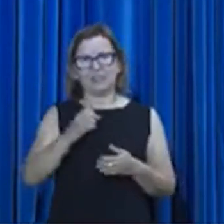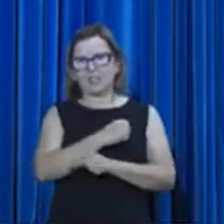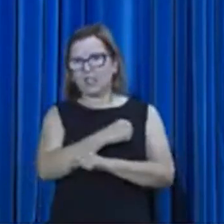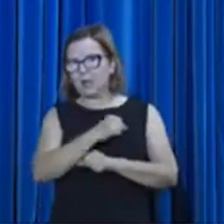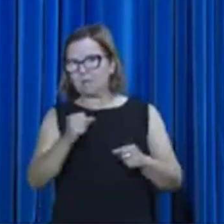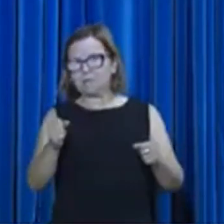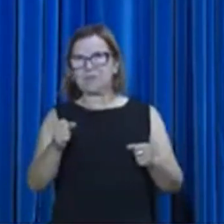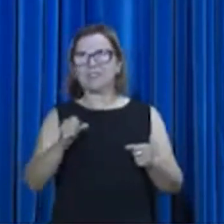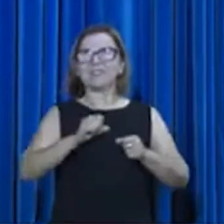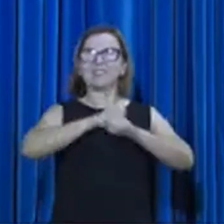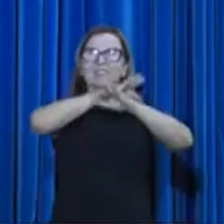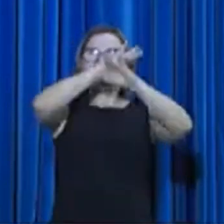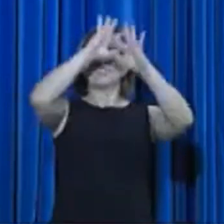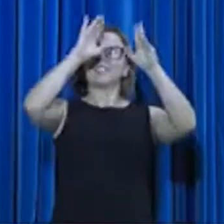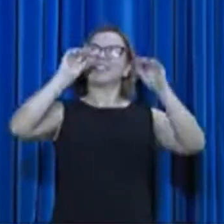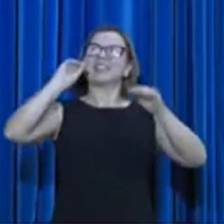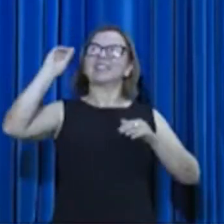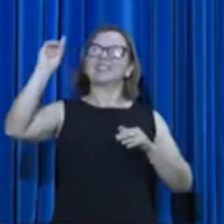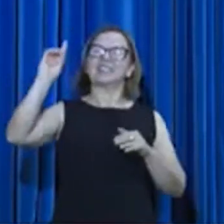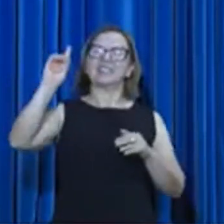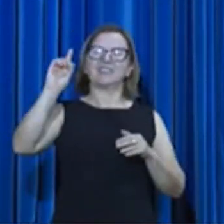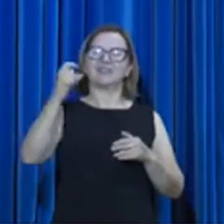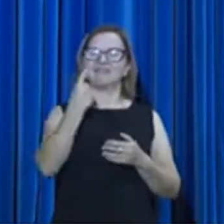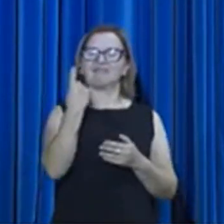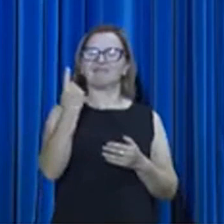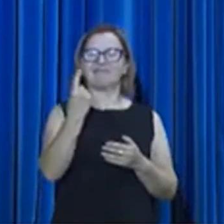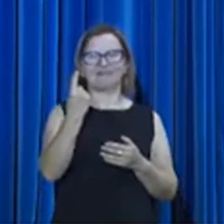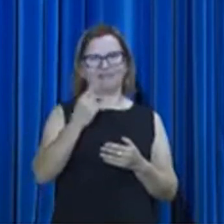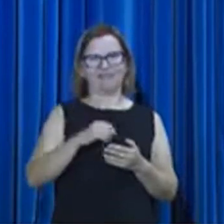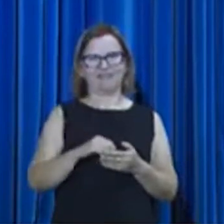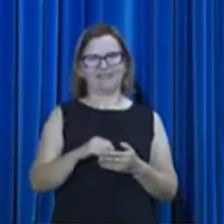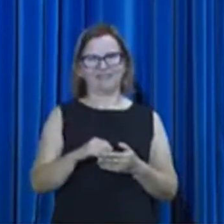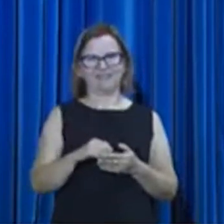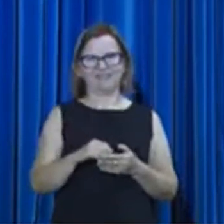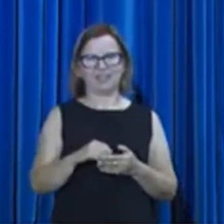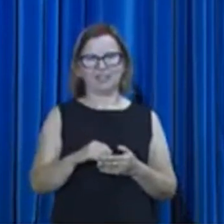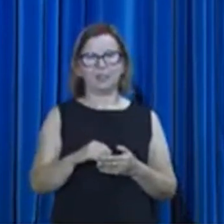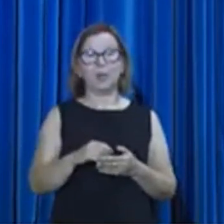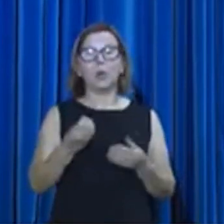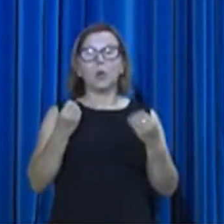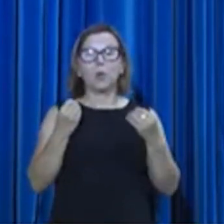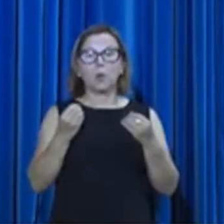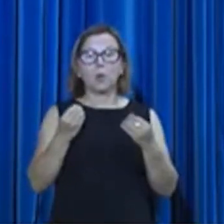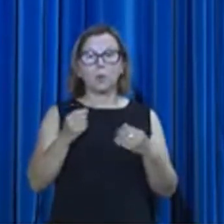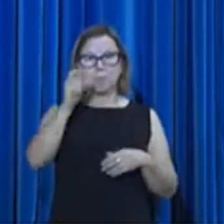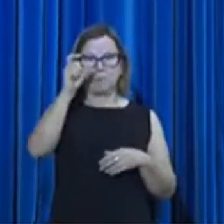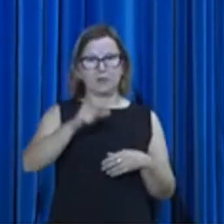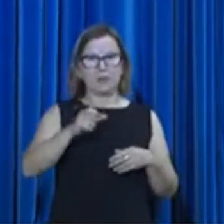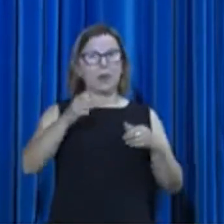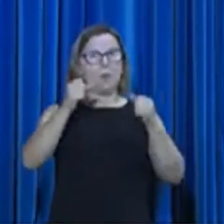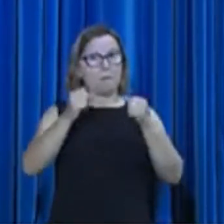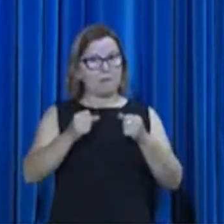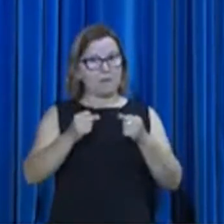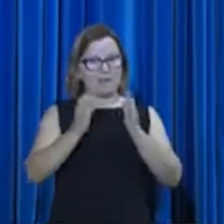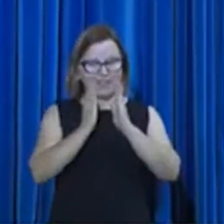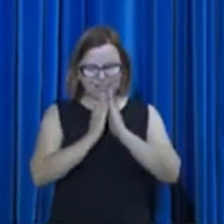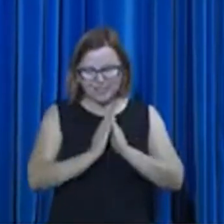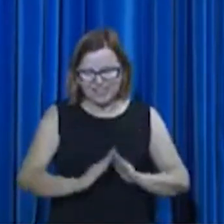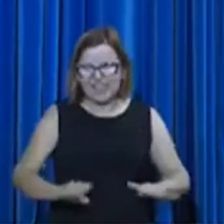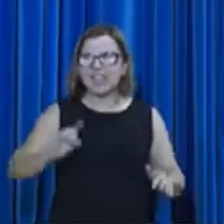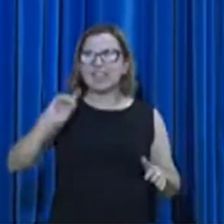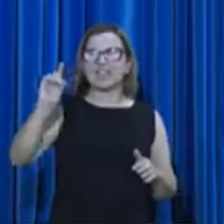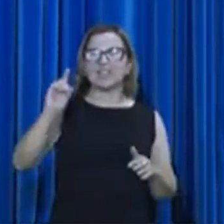por nossa própria conta. Pois como alguém pode adorar a Deus se não conhecê-lo? E como alguém